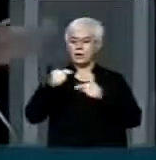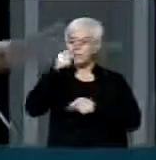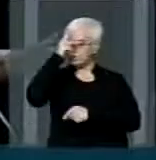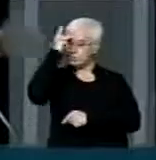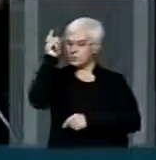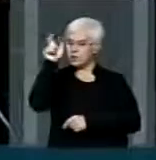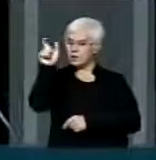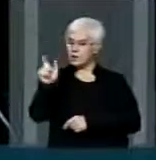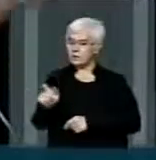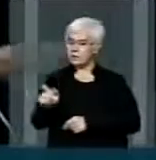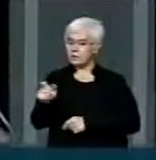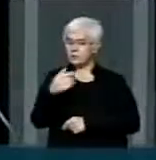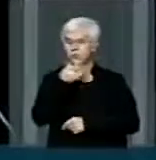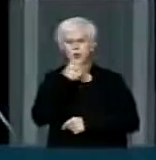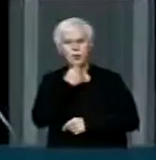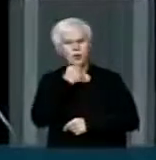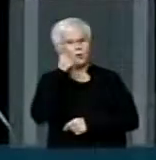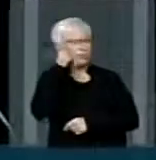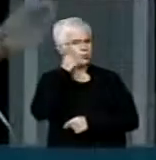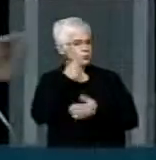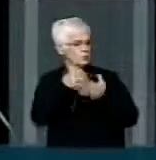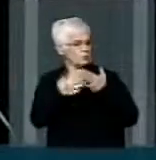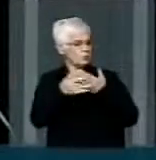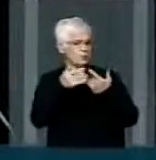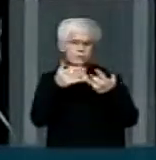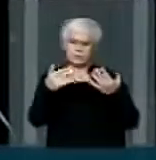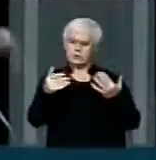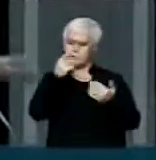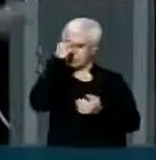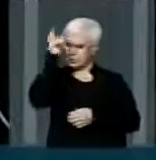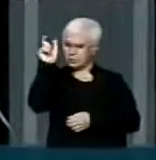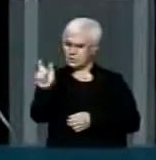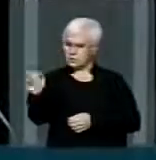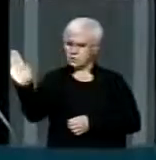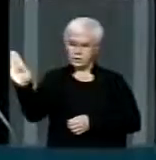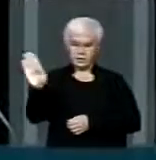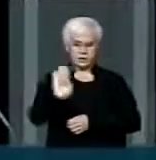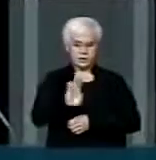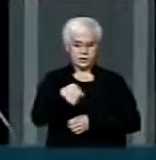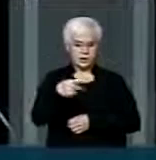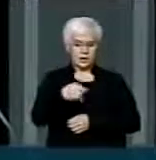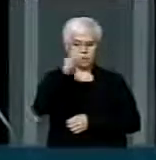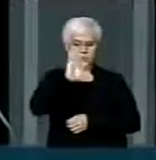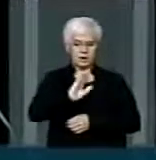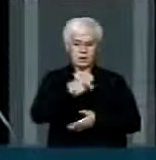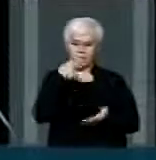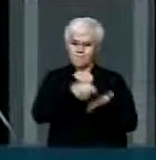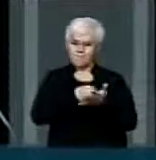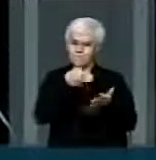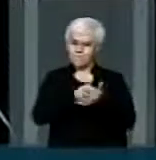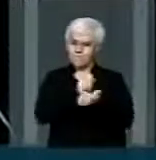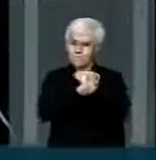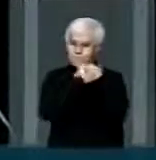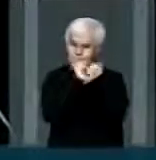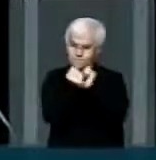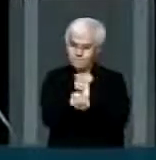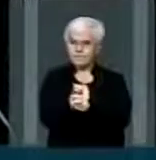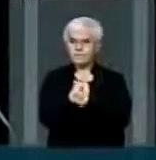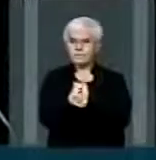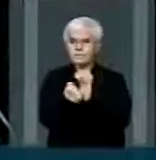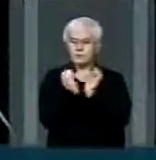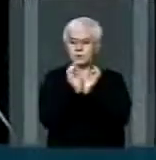que veio, homens e mulheres que vieram à força para o Brasil como escravos, e aqueles que